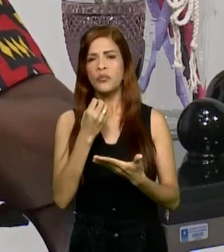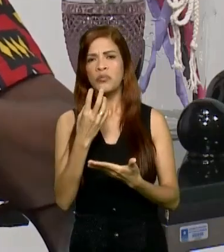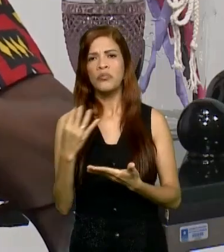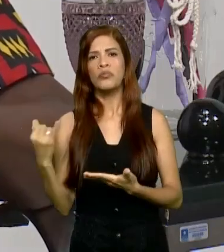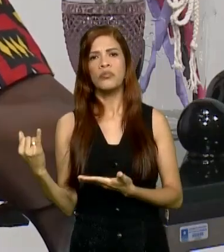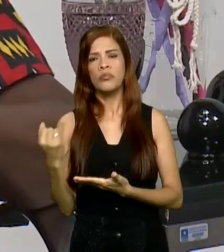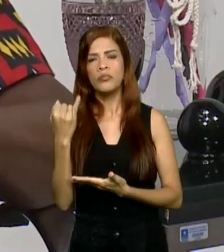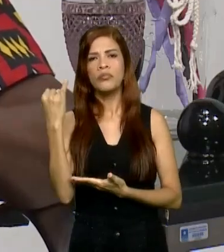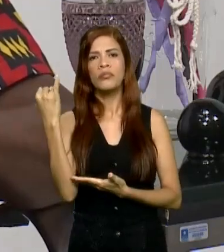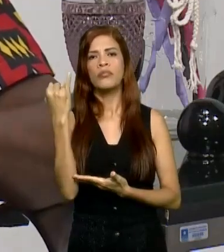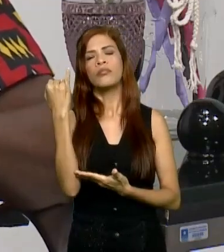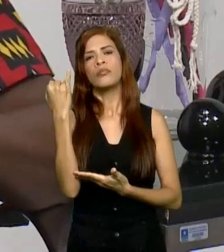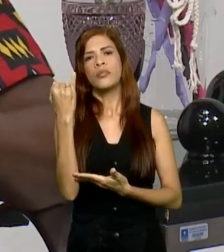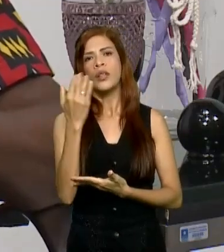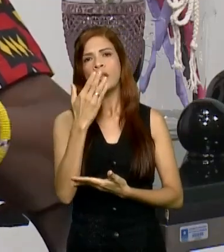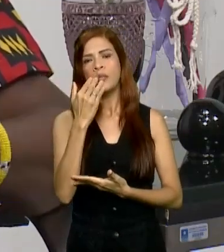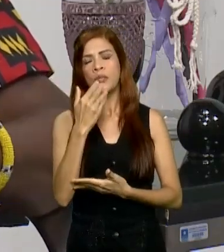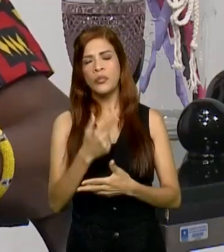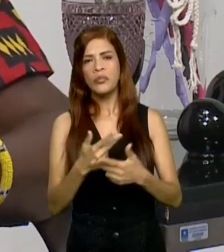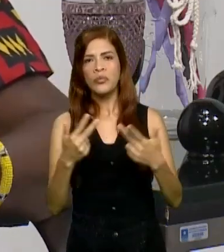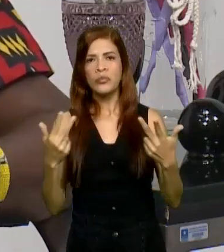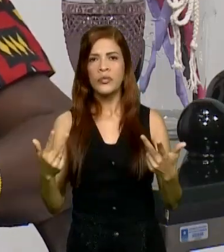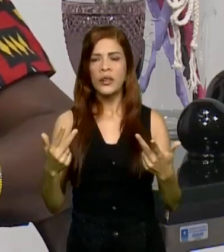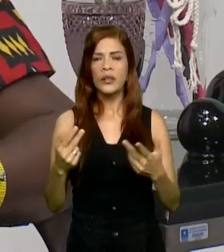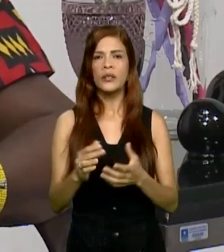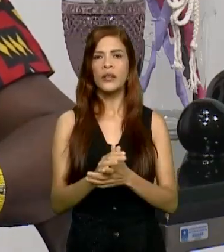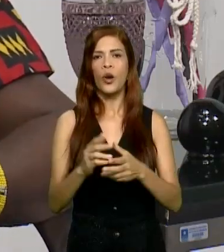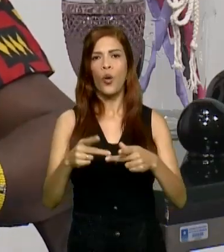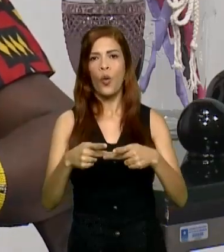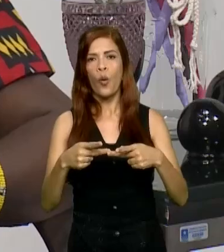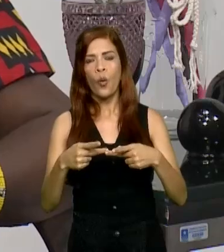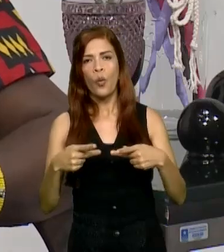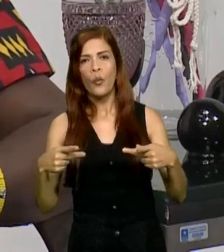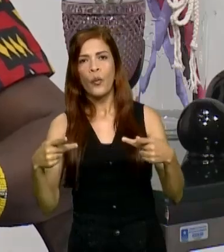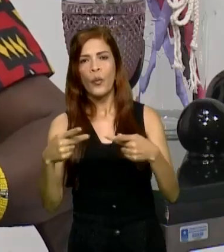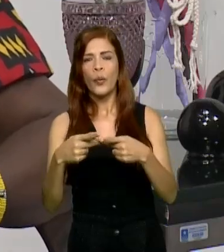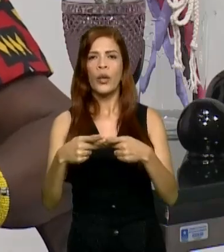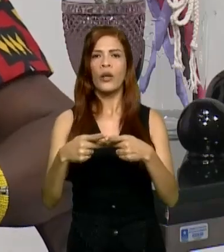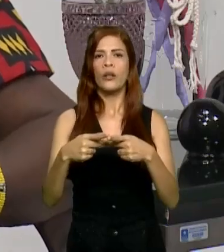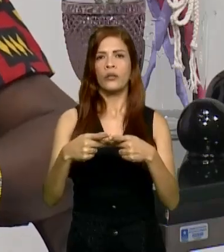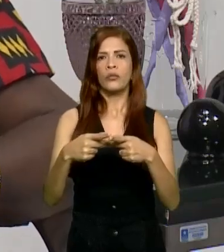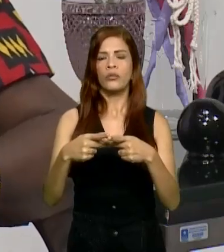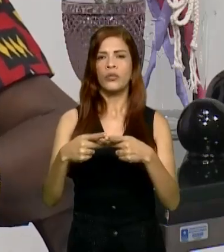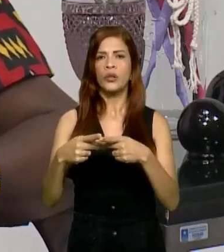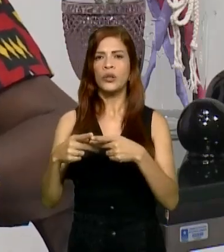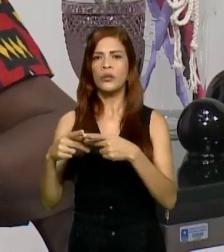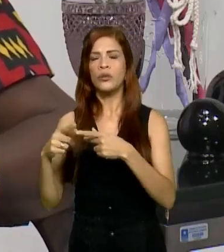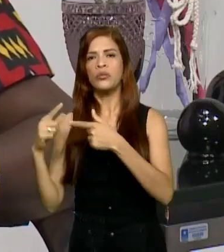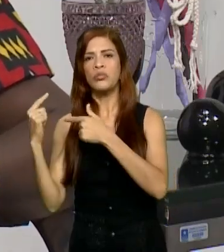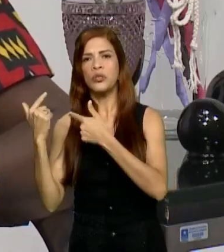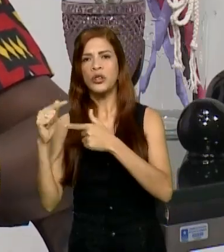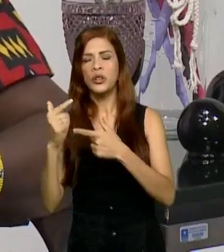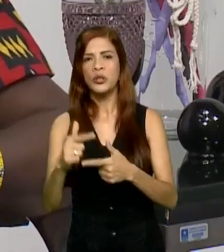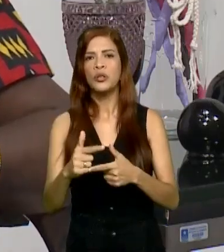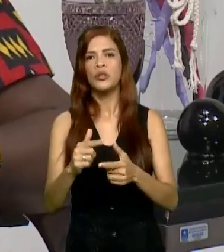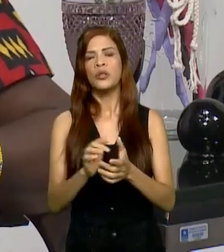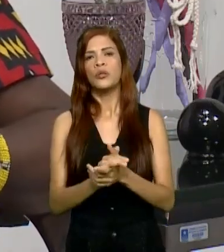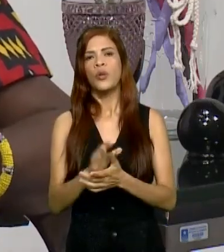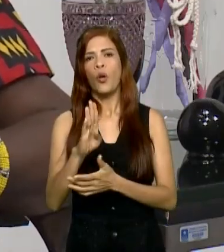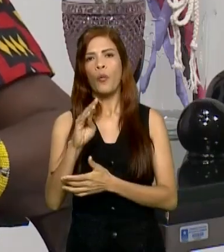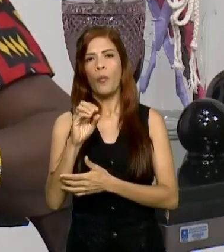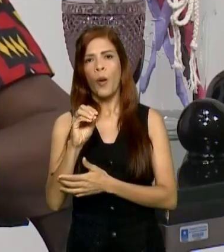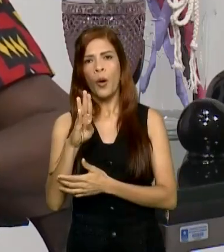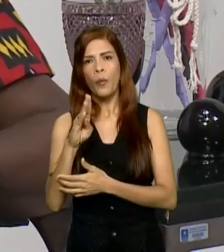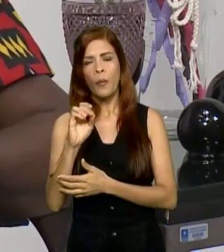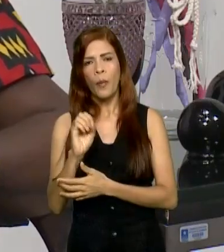essa alimentação, os pratos que aparecem até hoje, típico, como o bobó, o arroz de cuxá. Então,